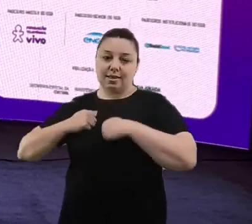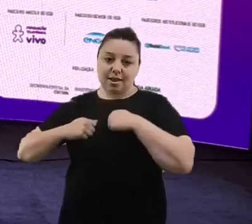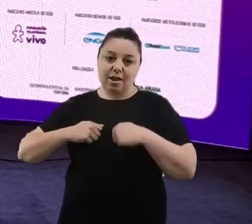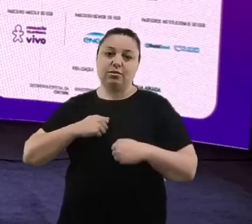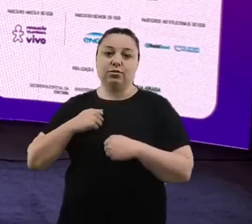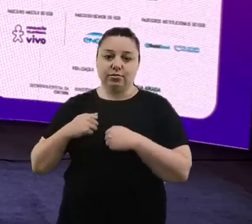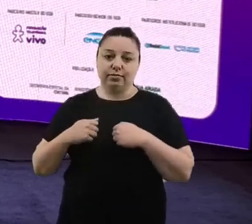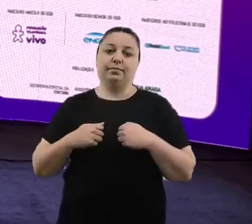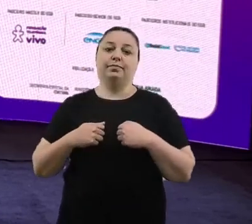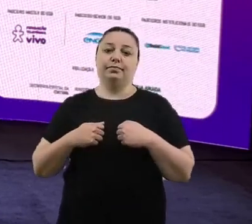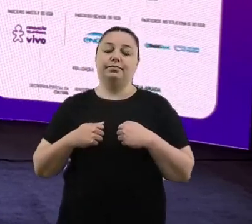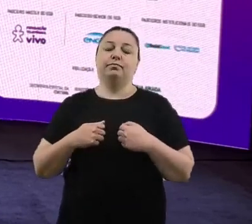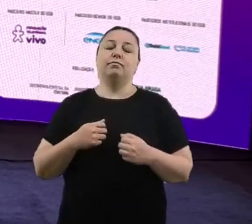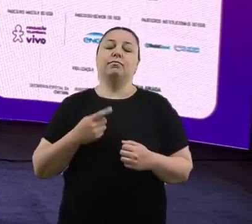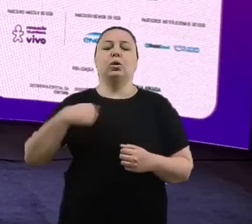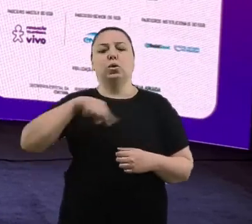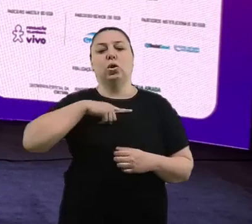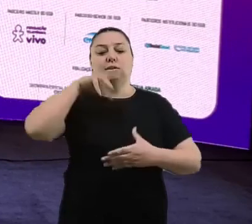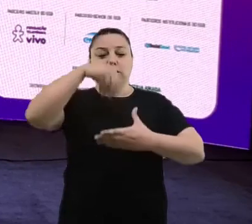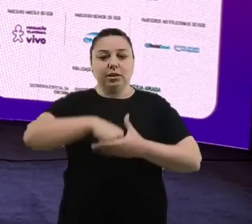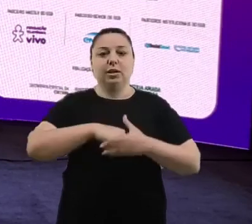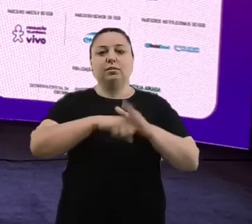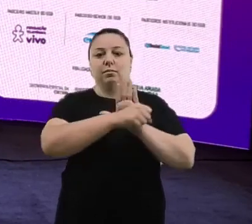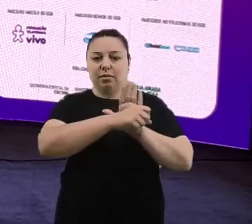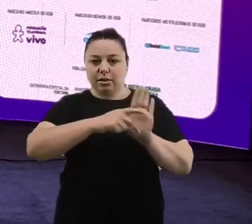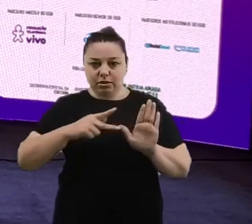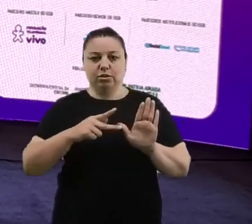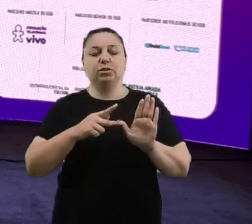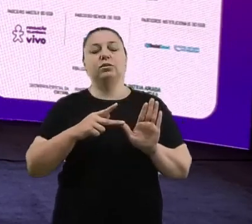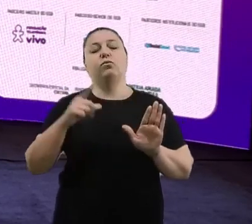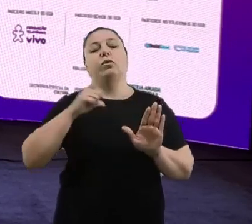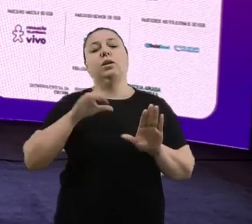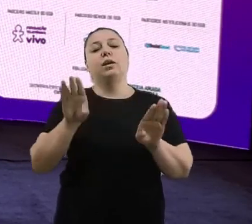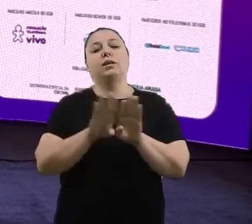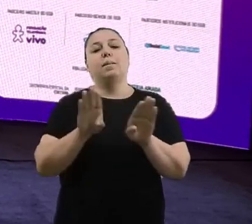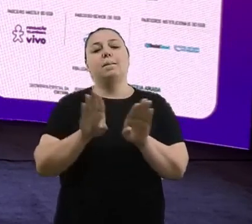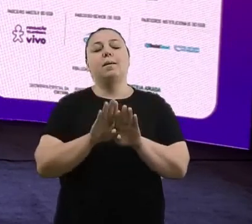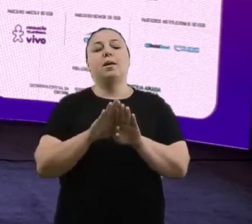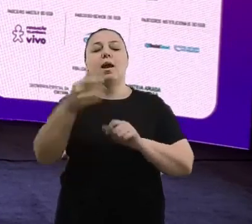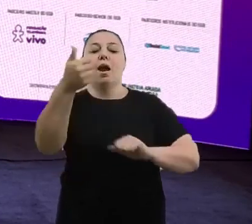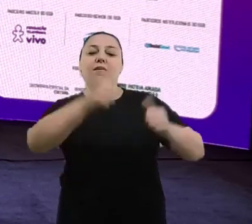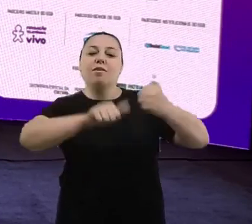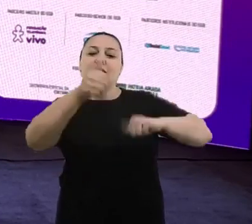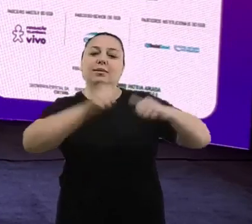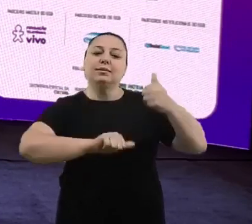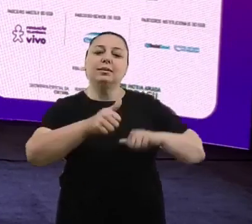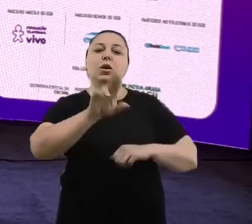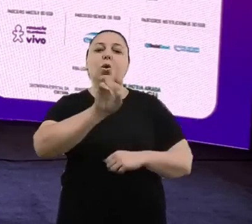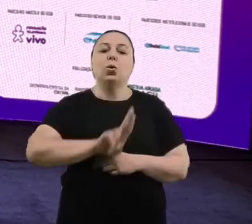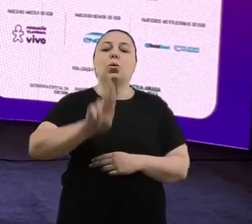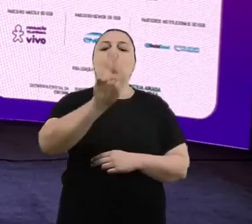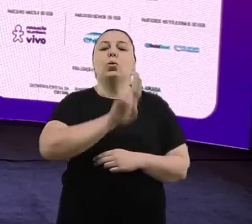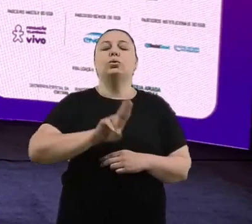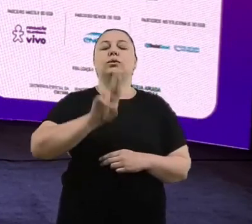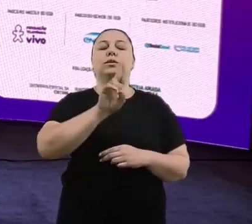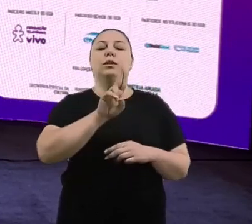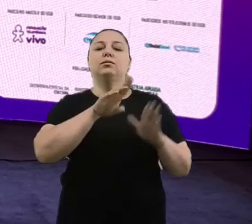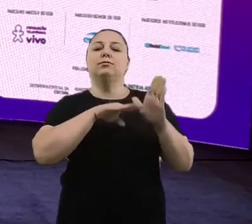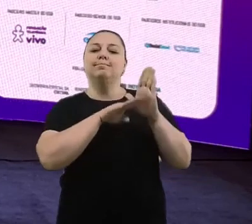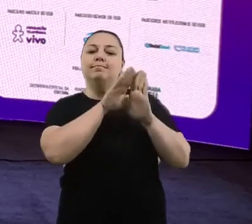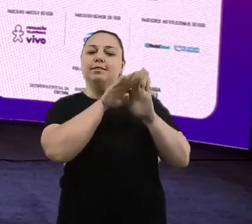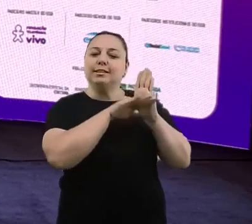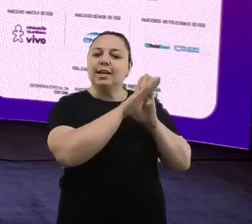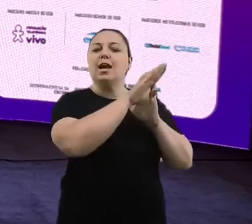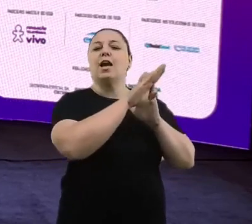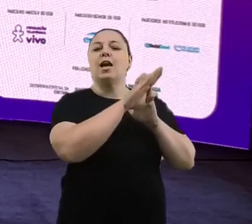Yooper, nós aplicamos algumas avaliações utilizando escalas que são padrões da